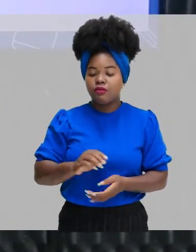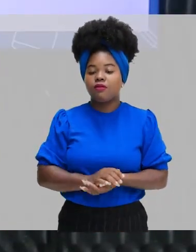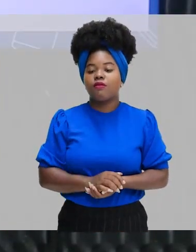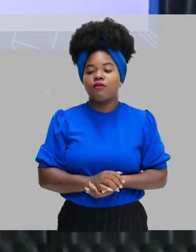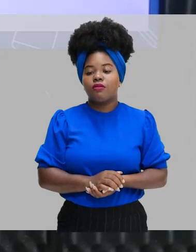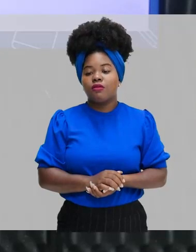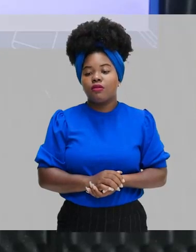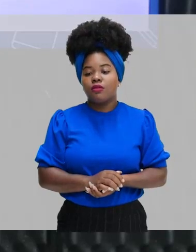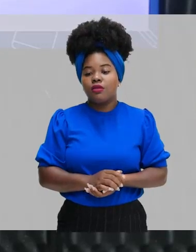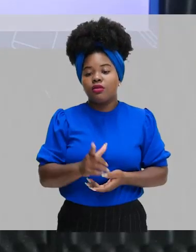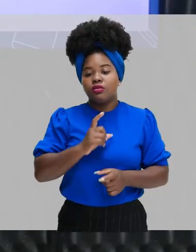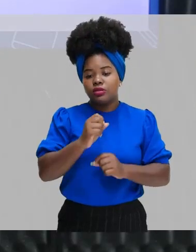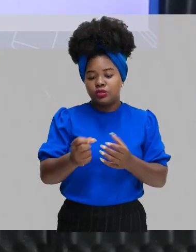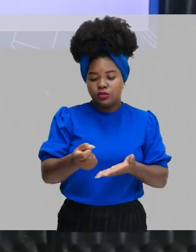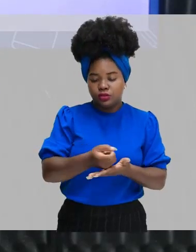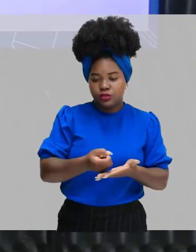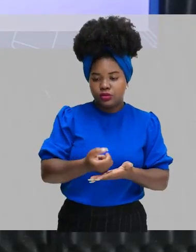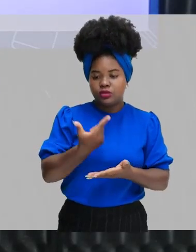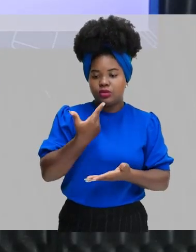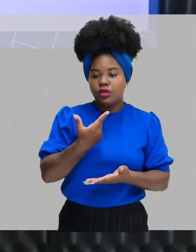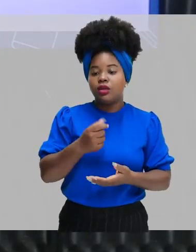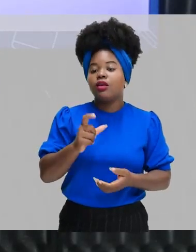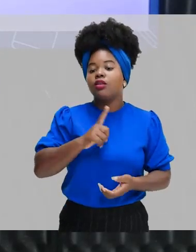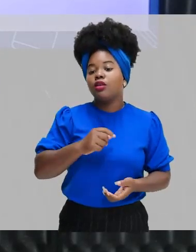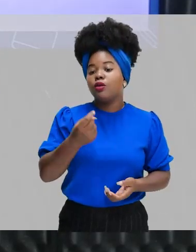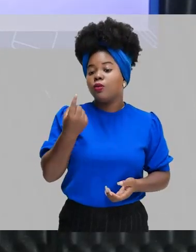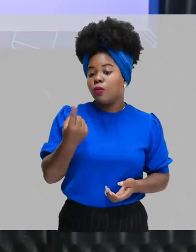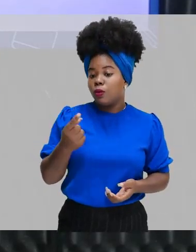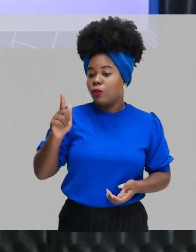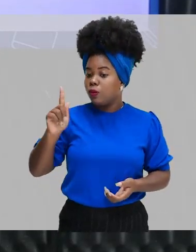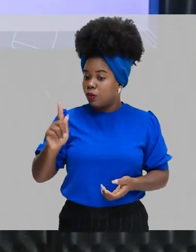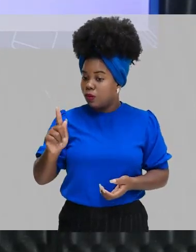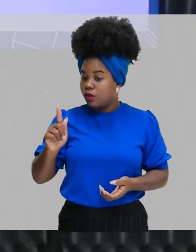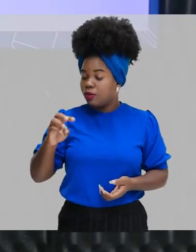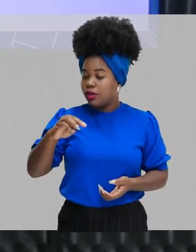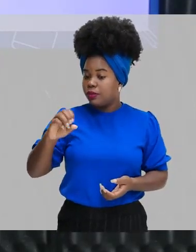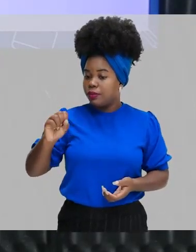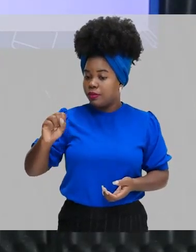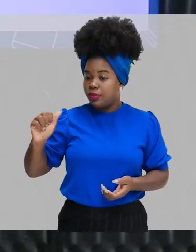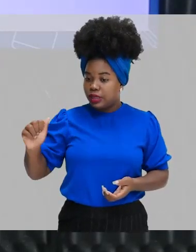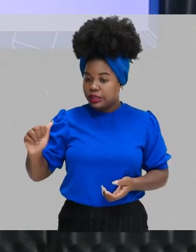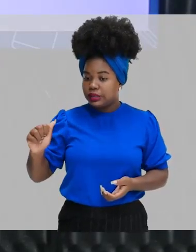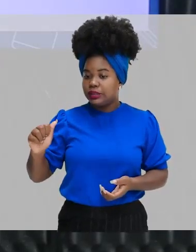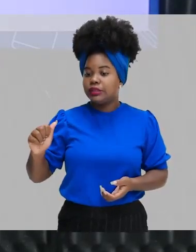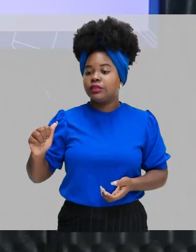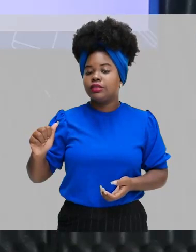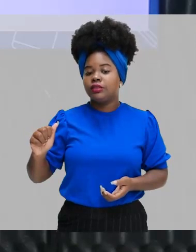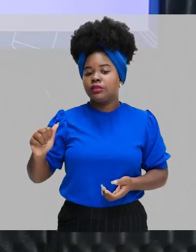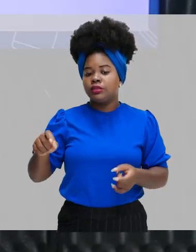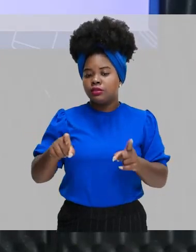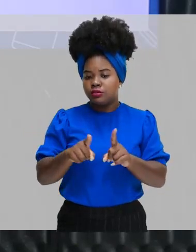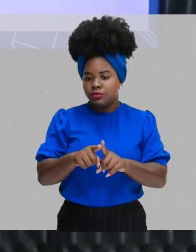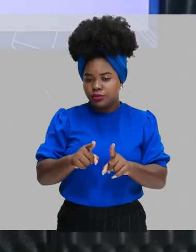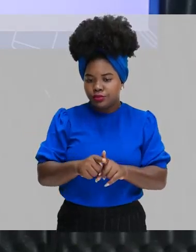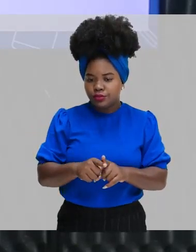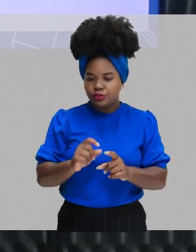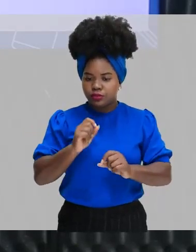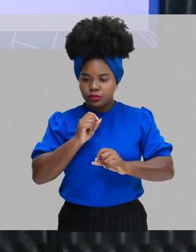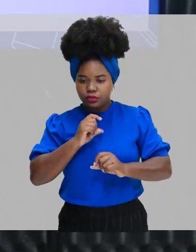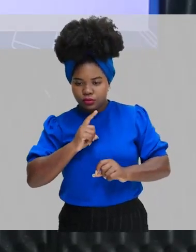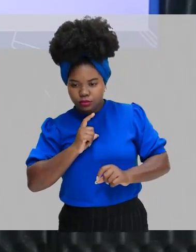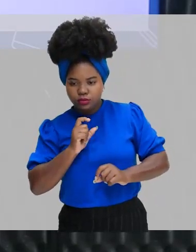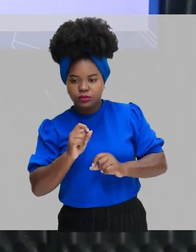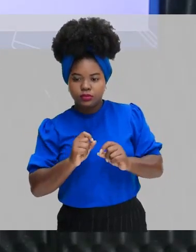contém 1 g do carbono 11 a massa em miligramas do nuclo restante após aquisição da